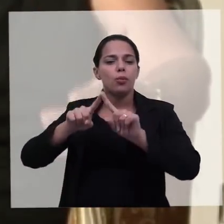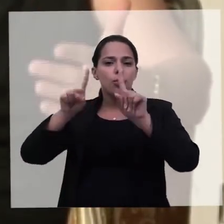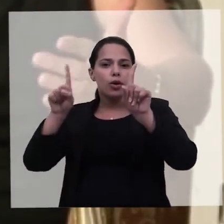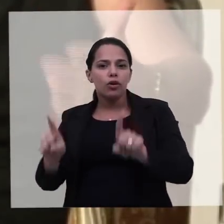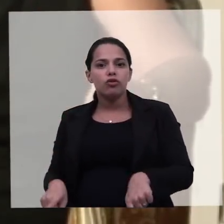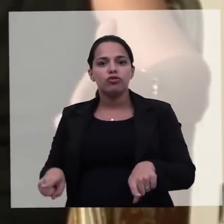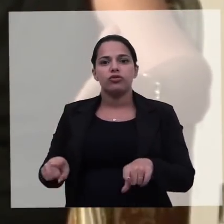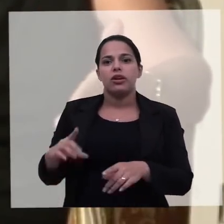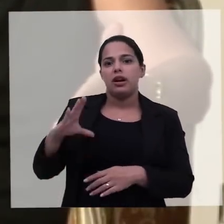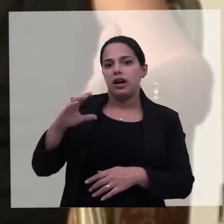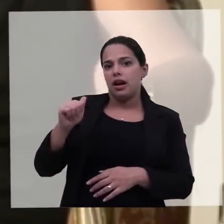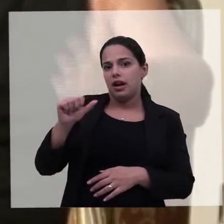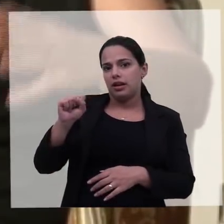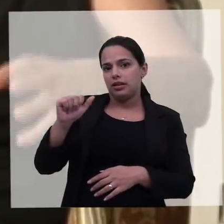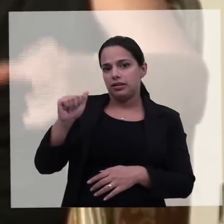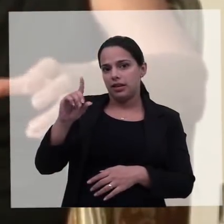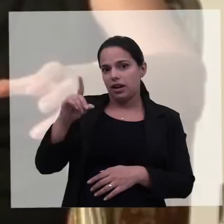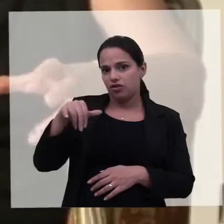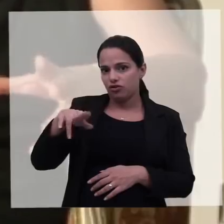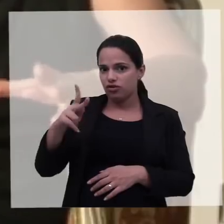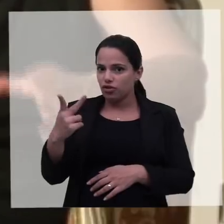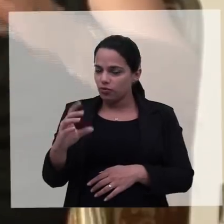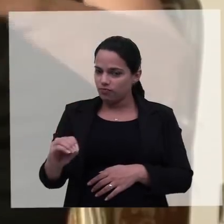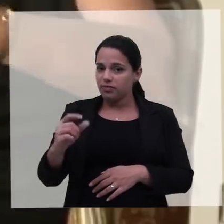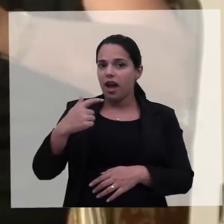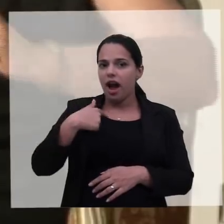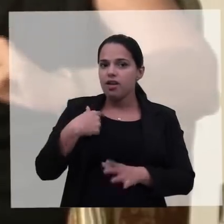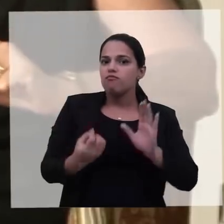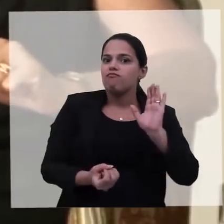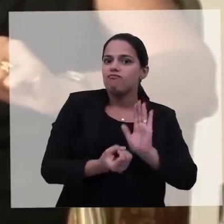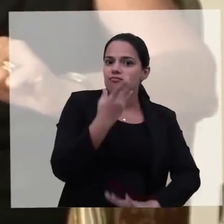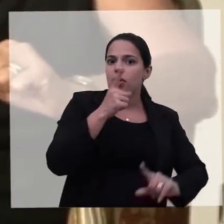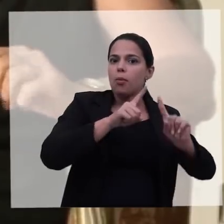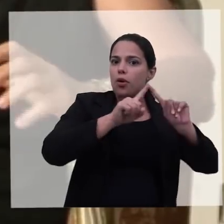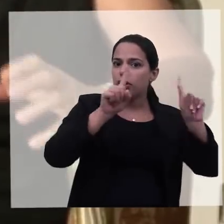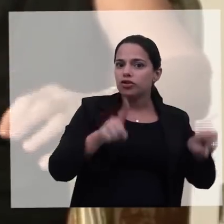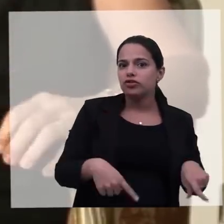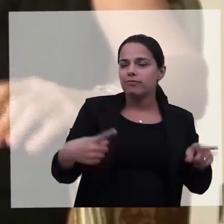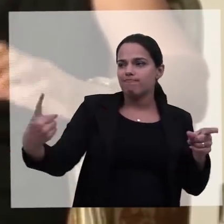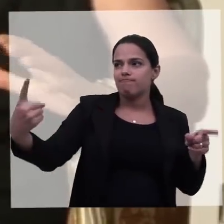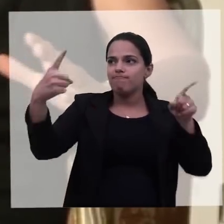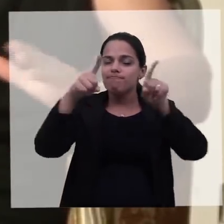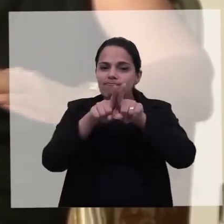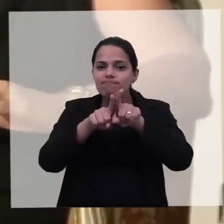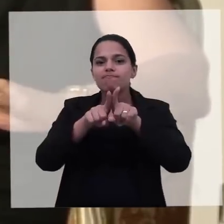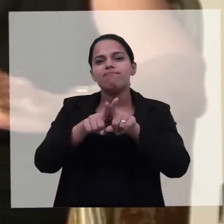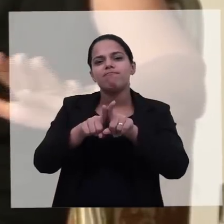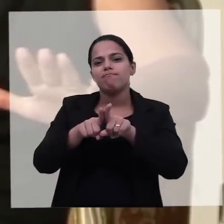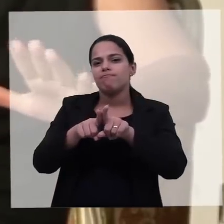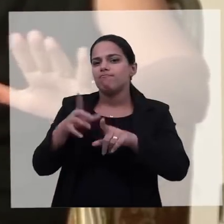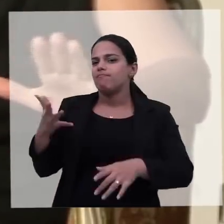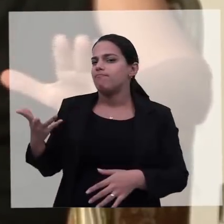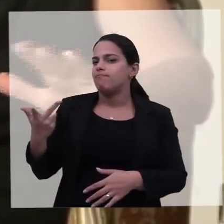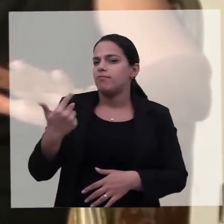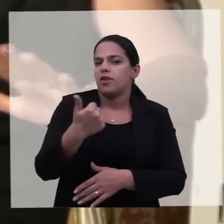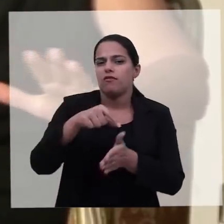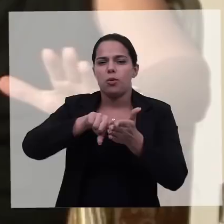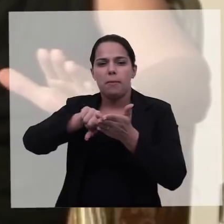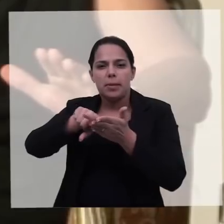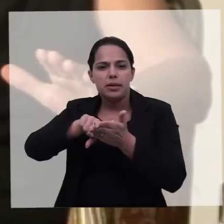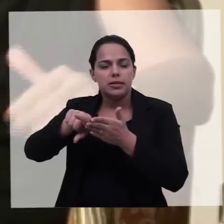projeto grande, o Casadinho, que eu coloquei um subprojeto para trabalhar com eles lá. Então, tudo bem, a parte de